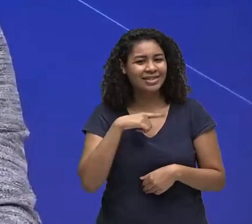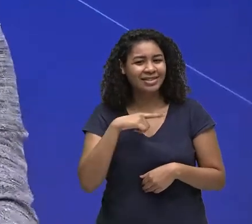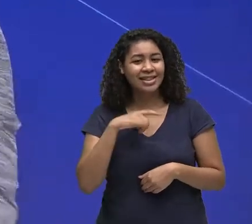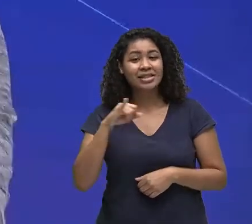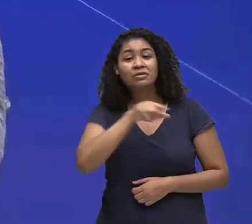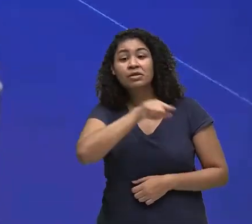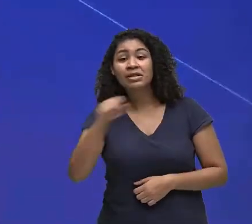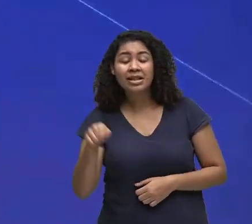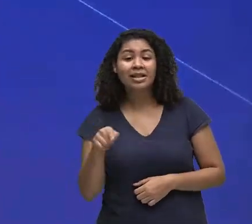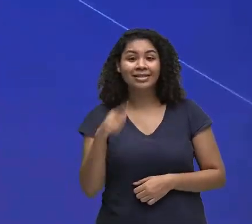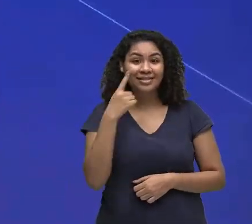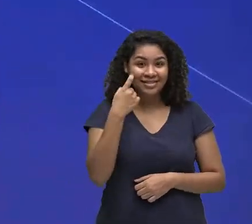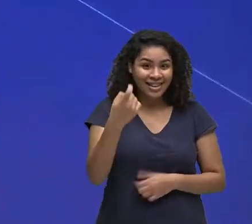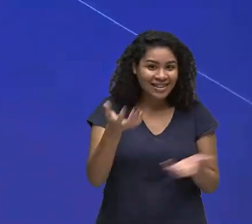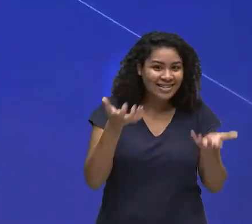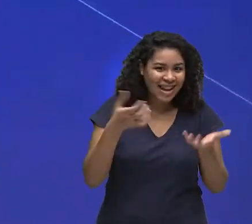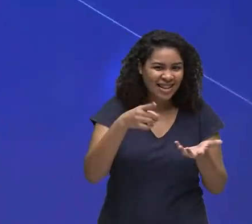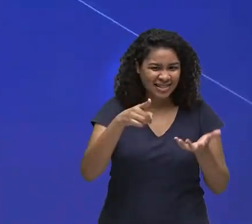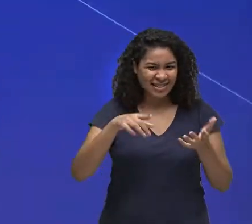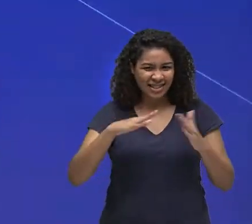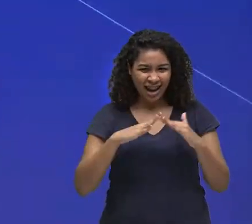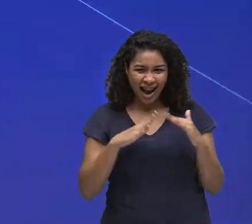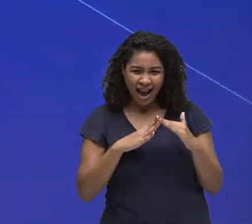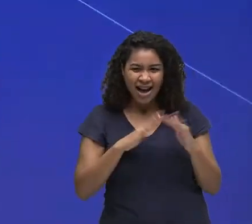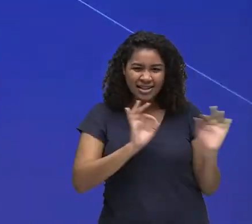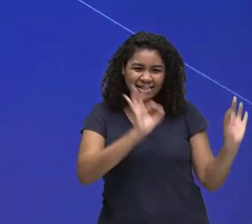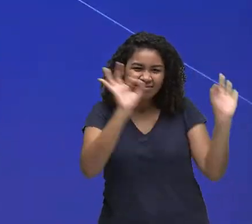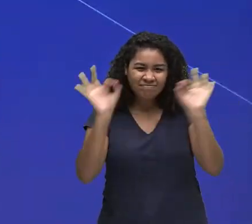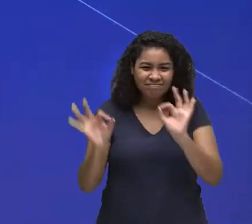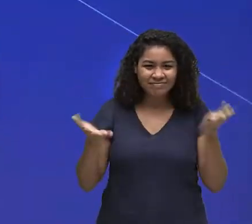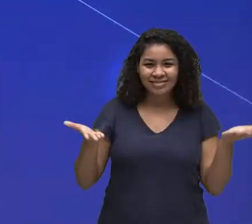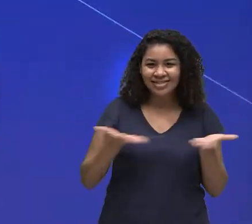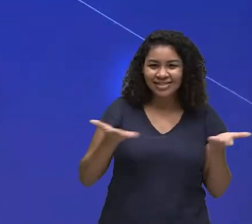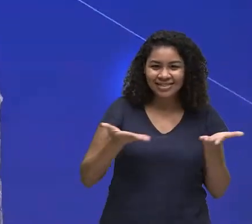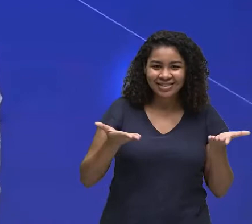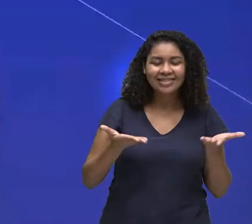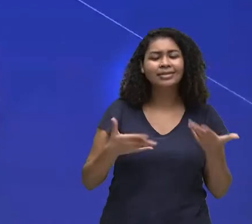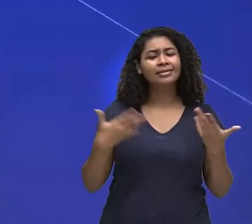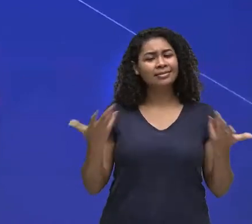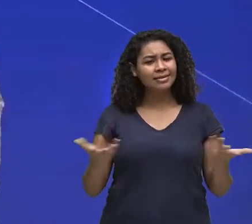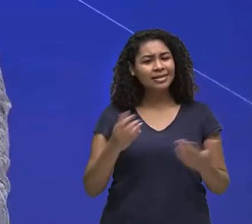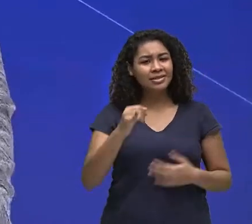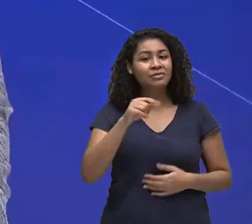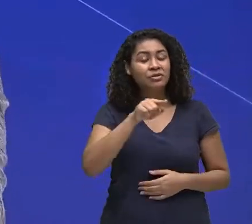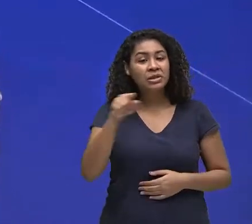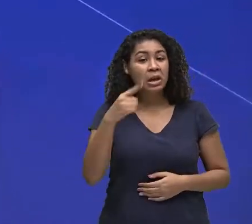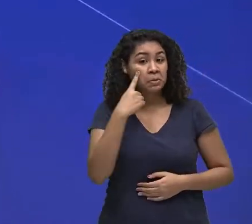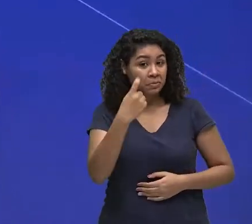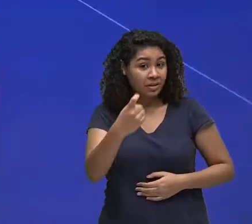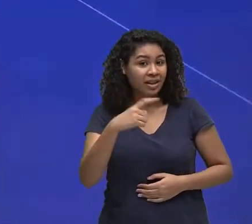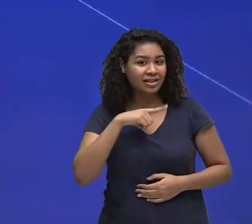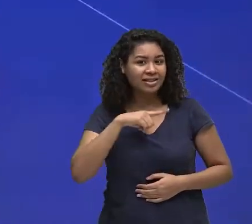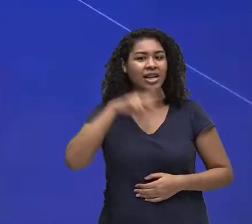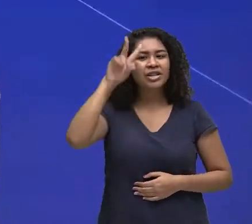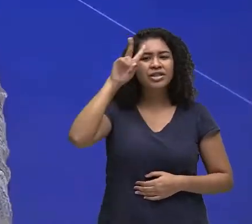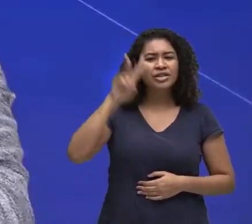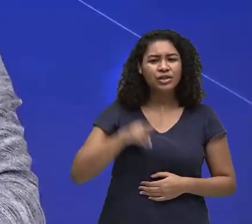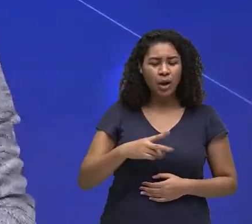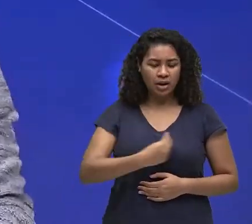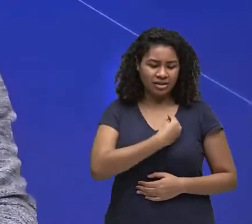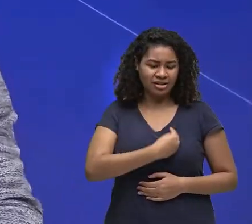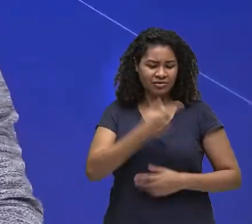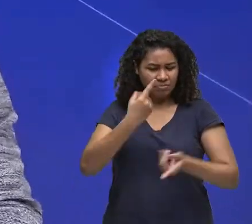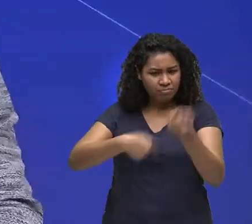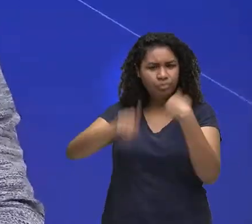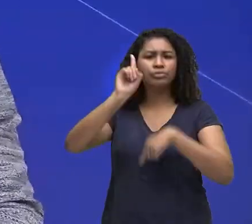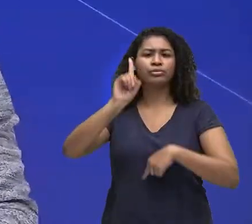buscar, você que está aí em casa acompanhando a gente hoje nesse programa, se você quiser dar uma olhadinha nessas histórias de superação,